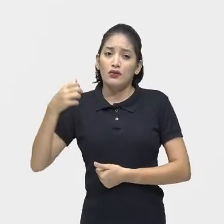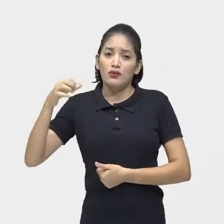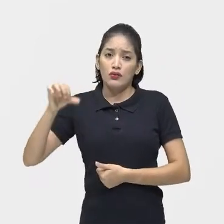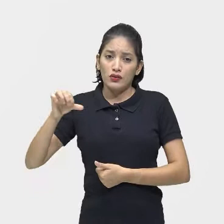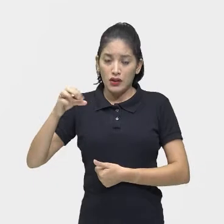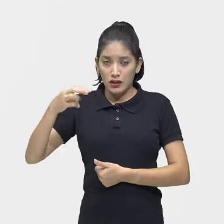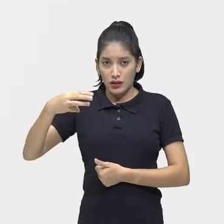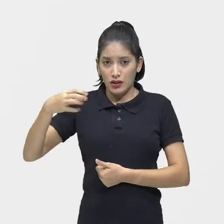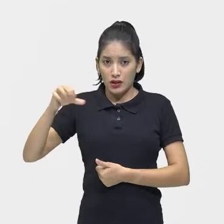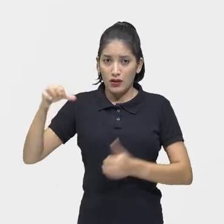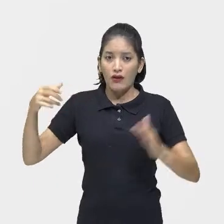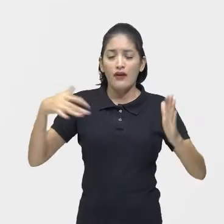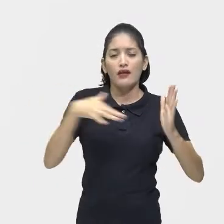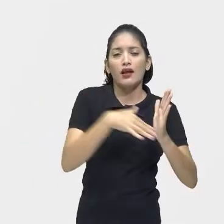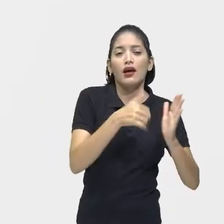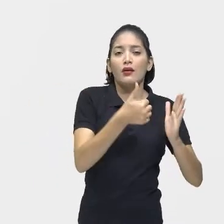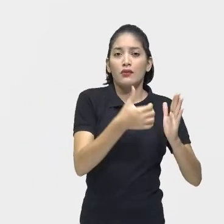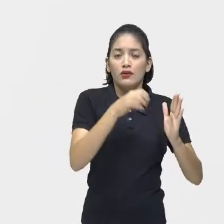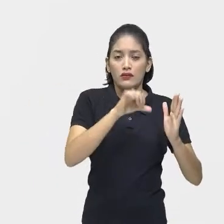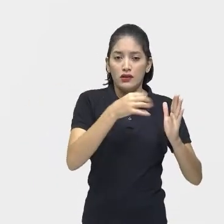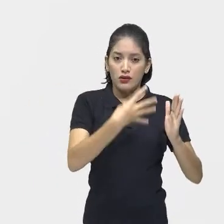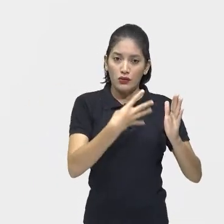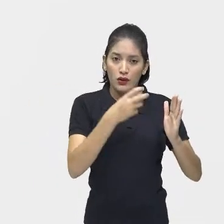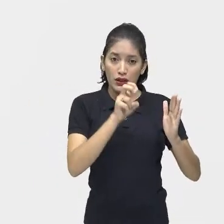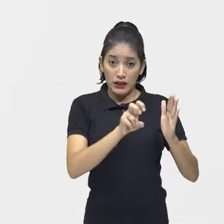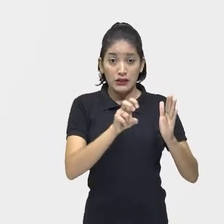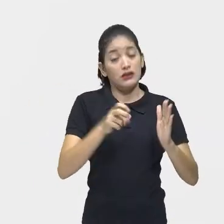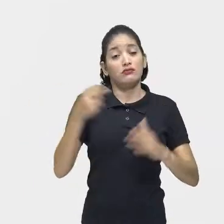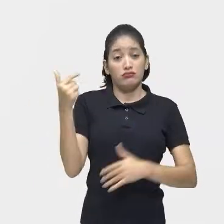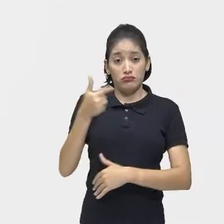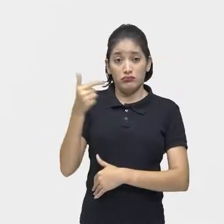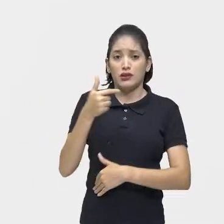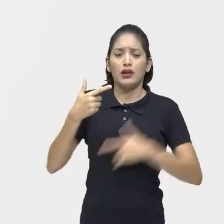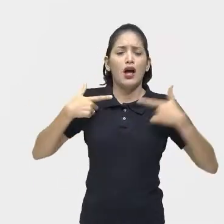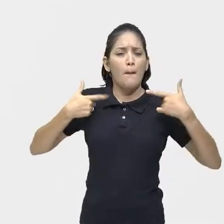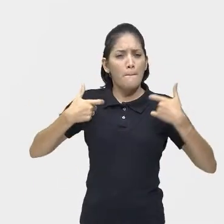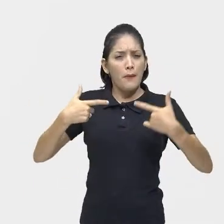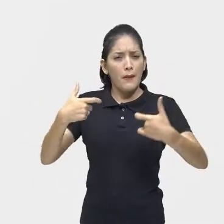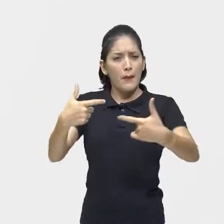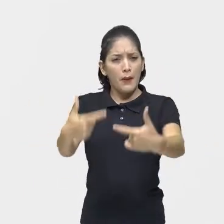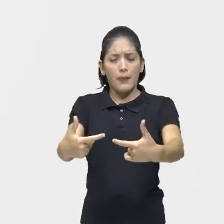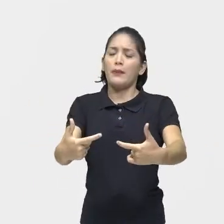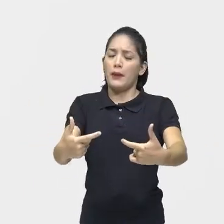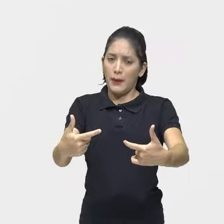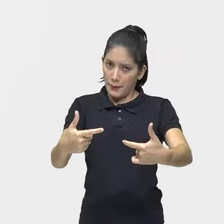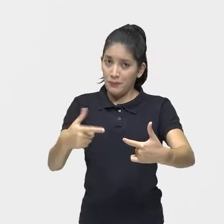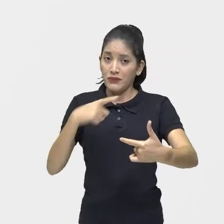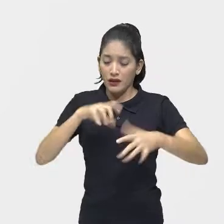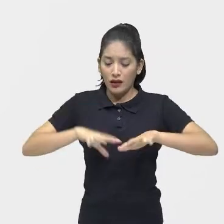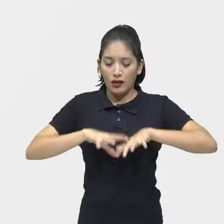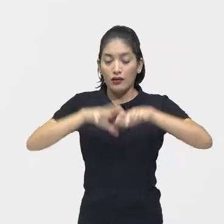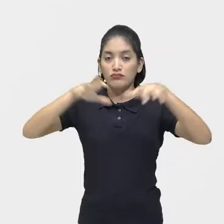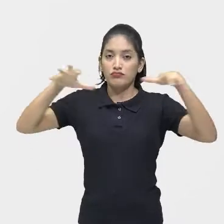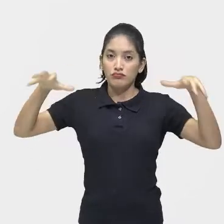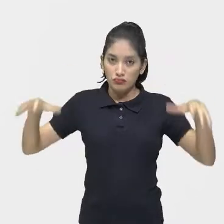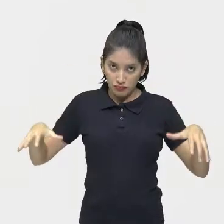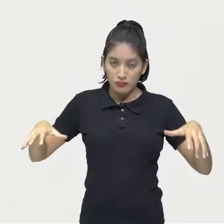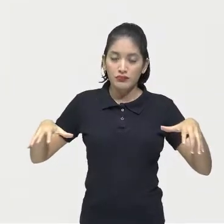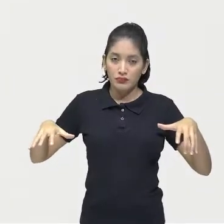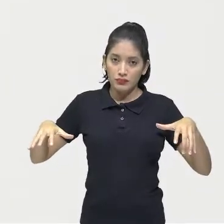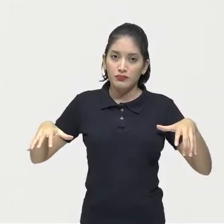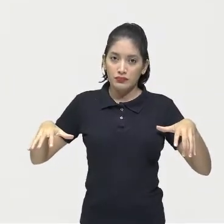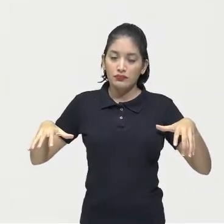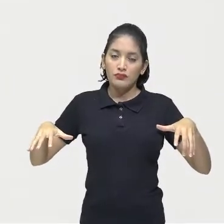até 1945, a Segunda Guerra Mundial, onde a gente tem aí essa divisão, né, que é